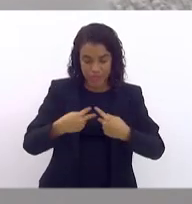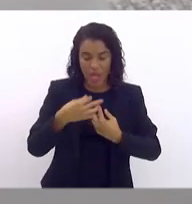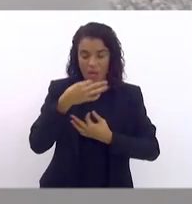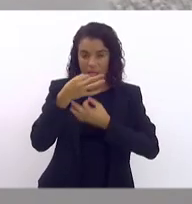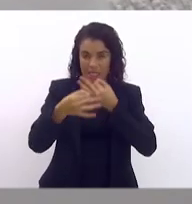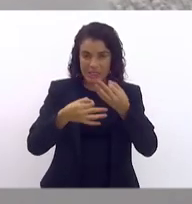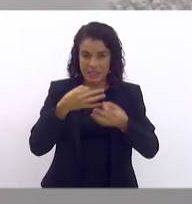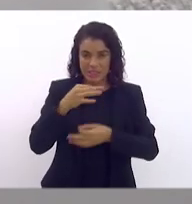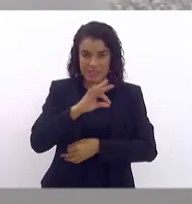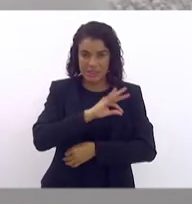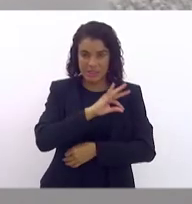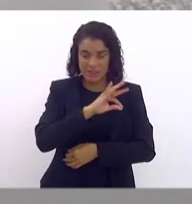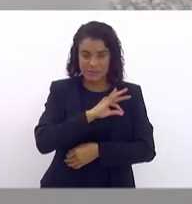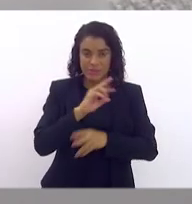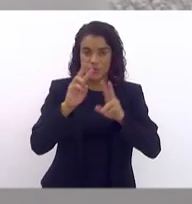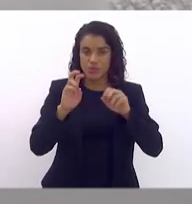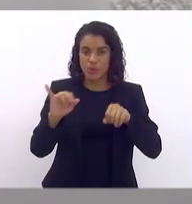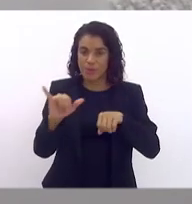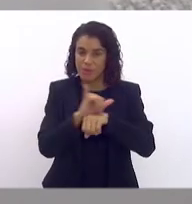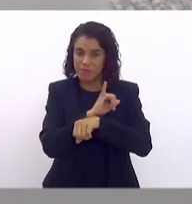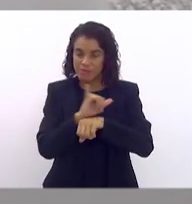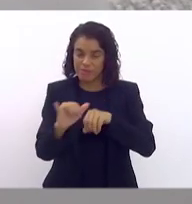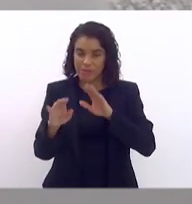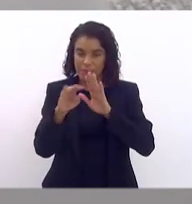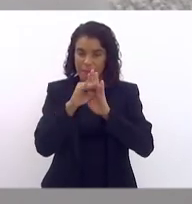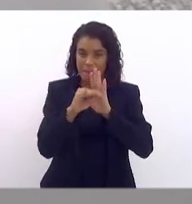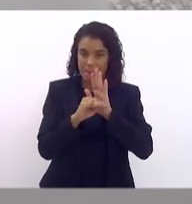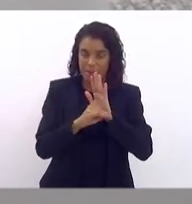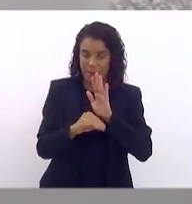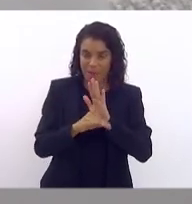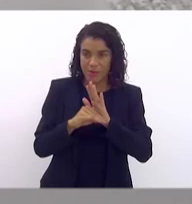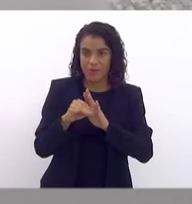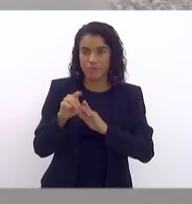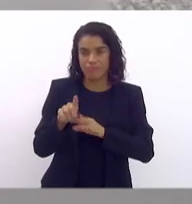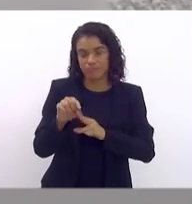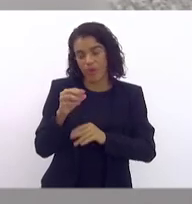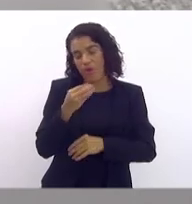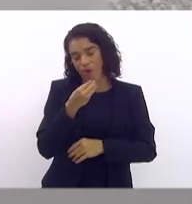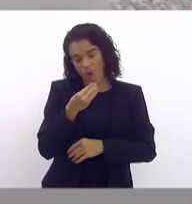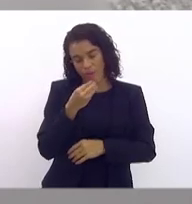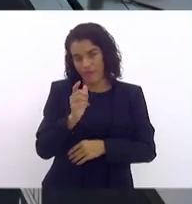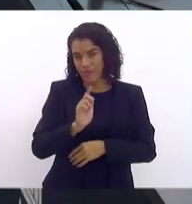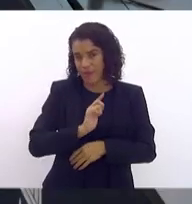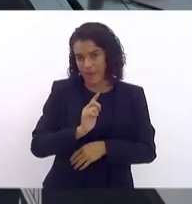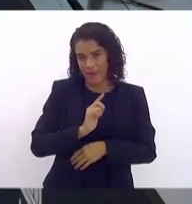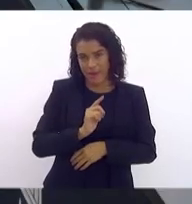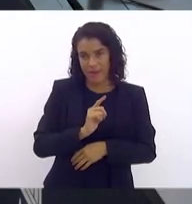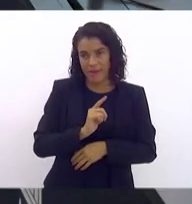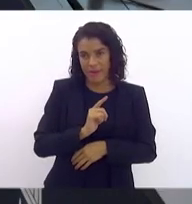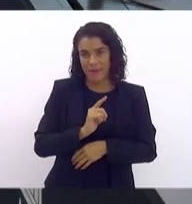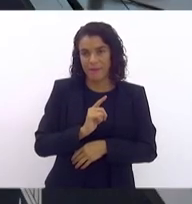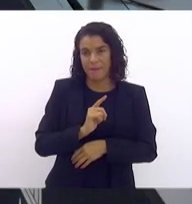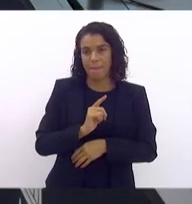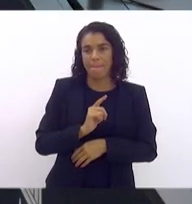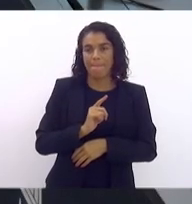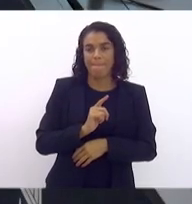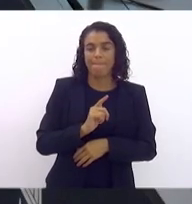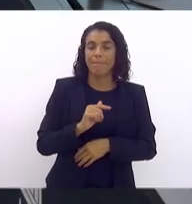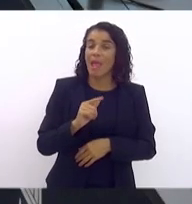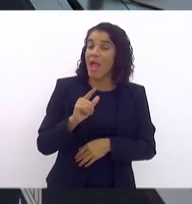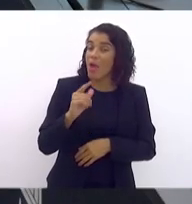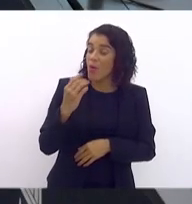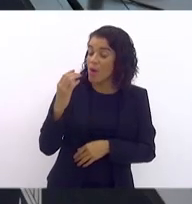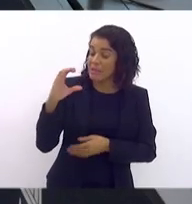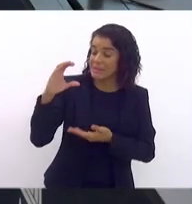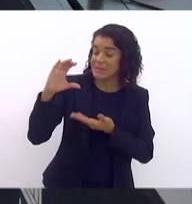à metodologia empregada atualmente com base em fotografias Evidente né como eu já disse aqui é uma ciência nova a gente